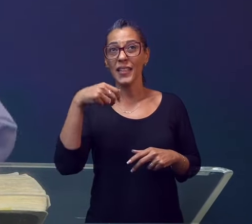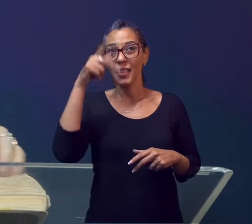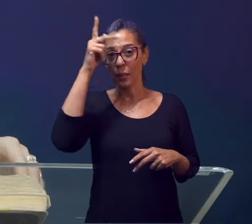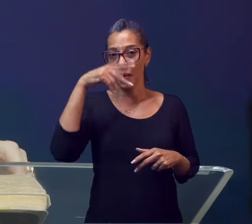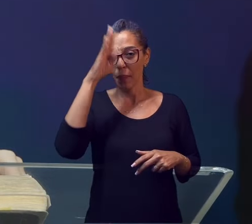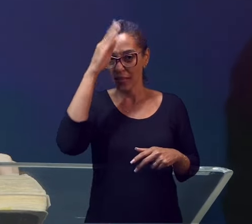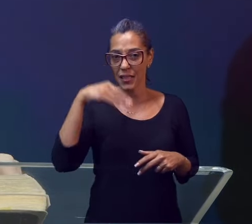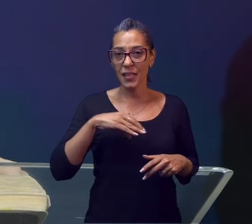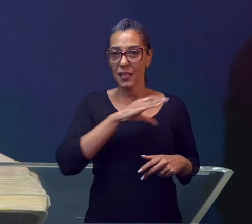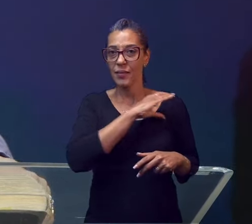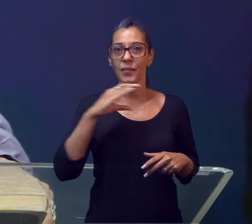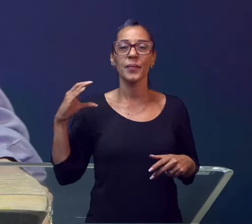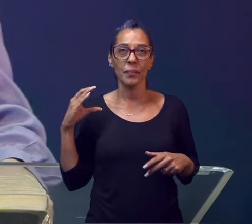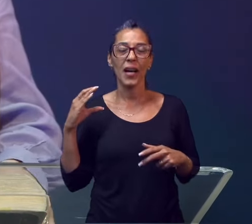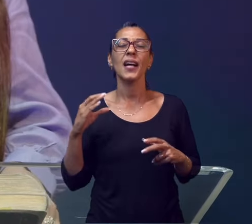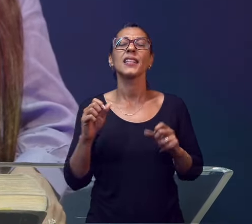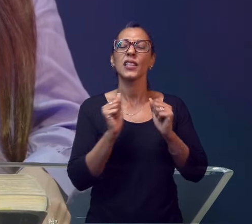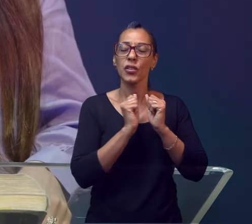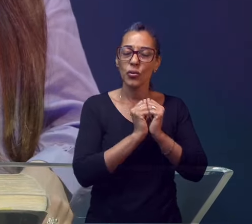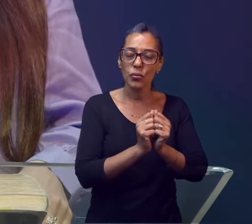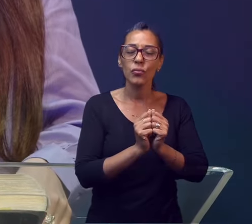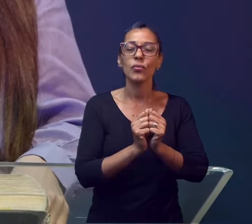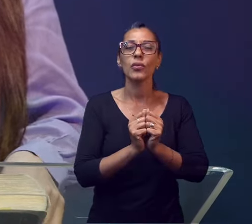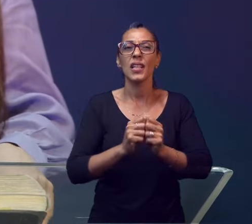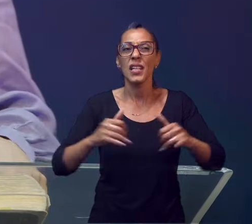e uma delas me marcou muito